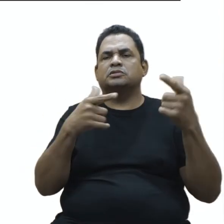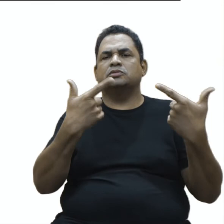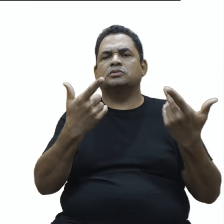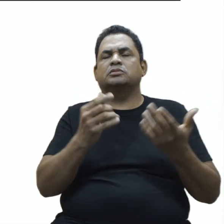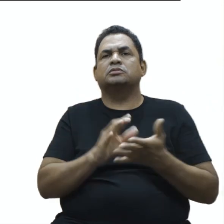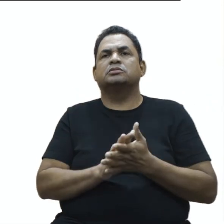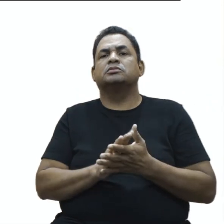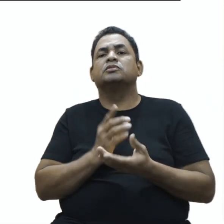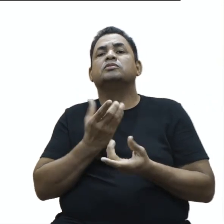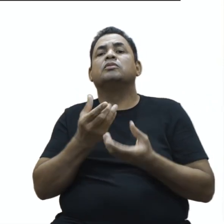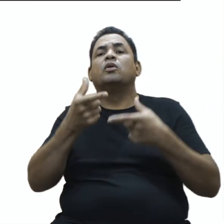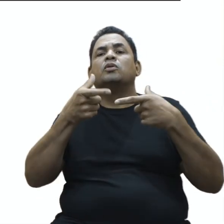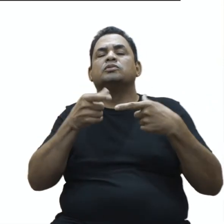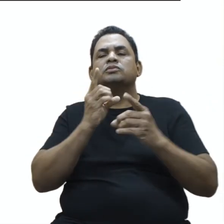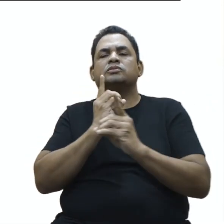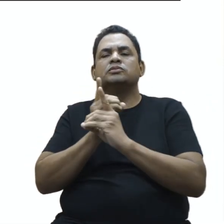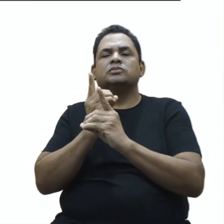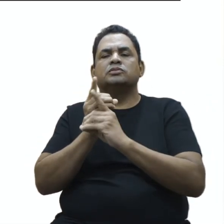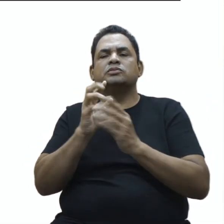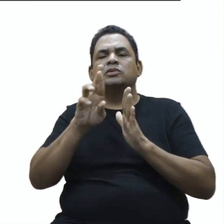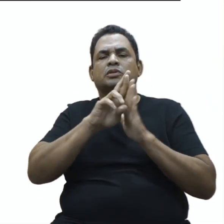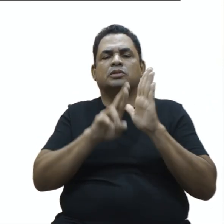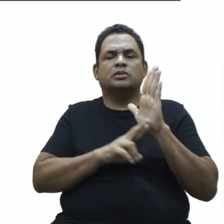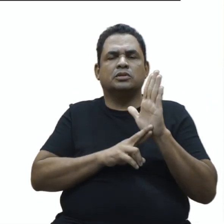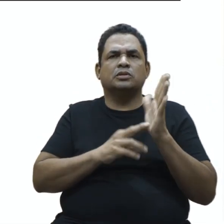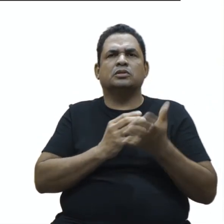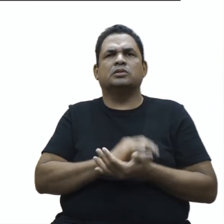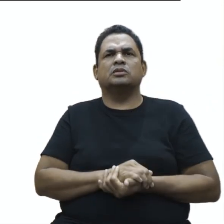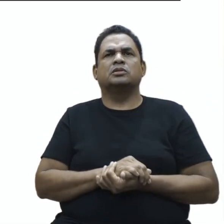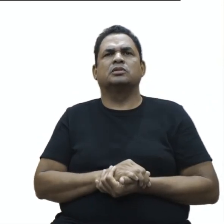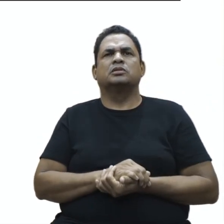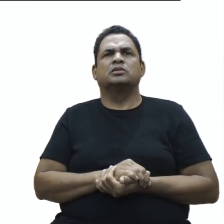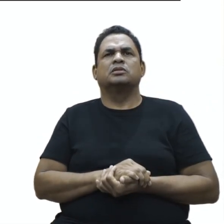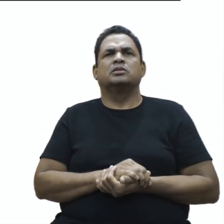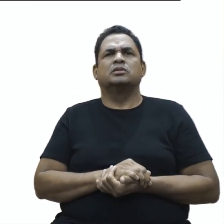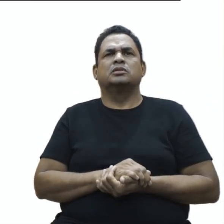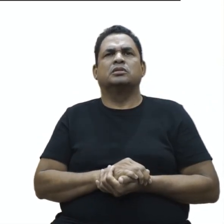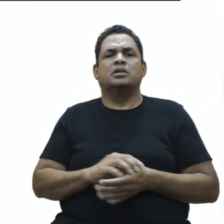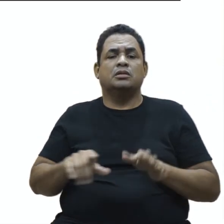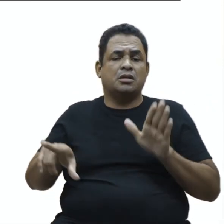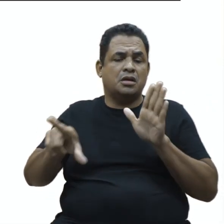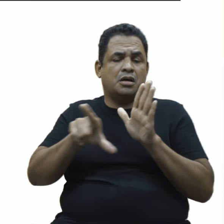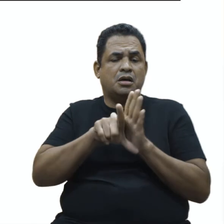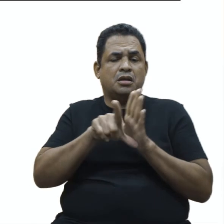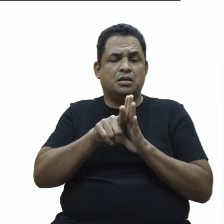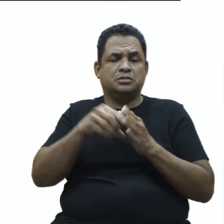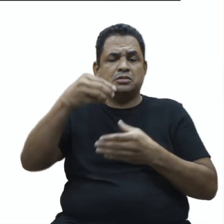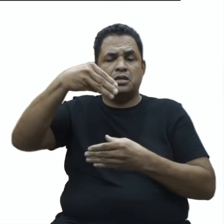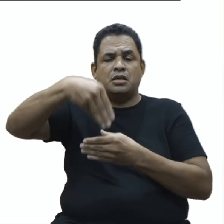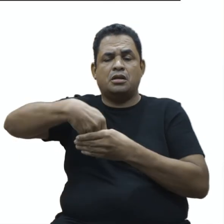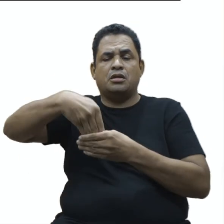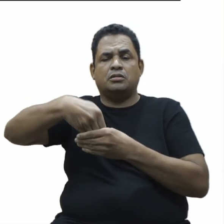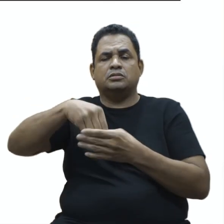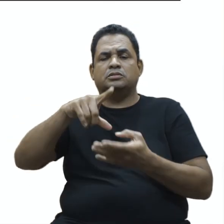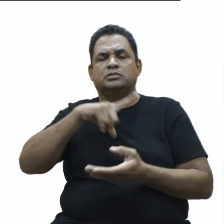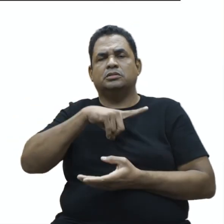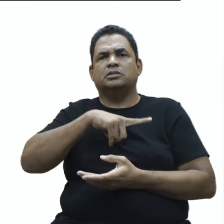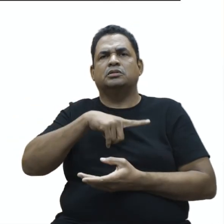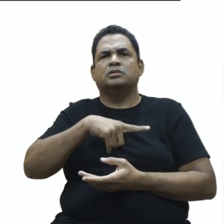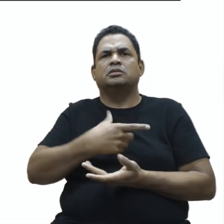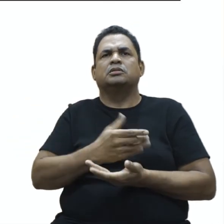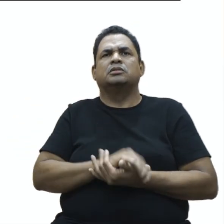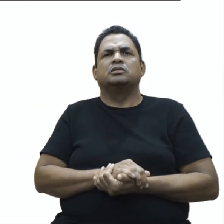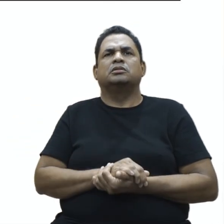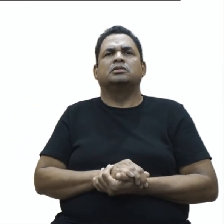encontramos isso, pessoal? Essas regras? Na legislação eleitoral. Nós temos uma legislação eleitoral,